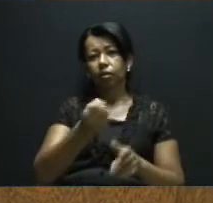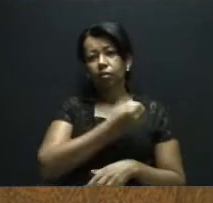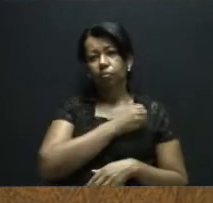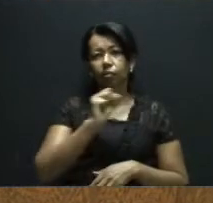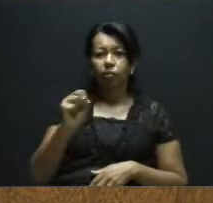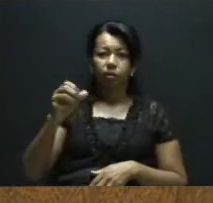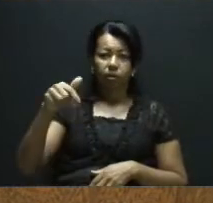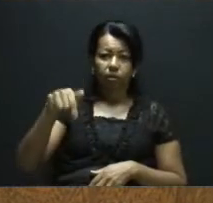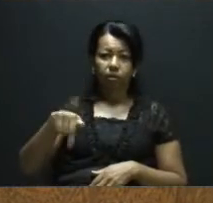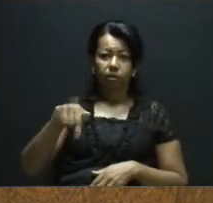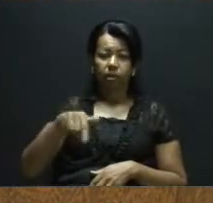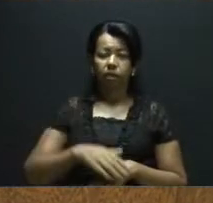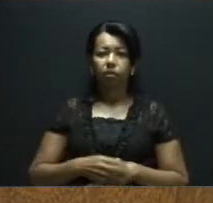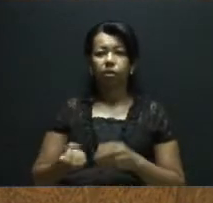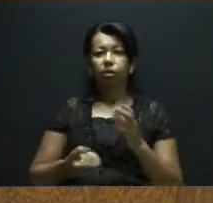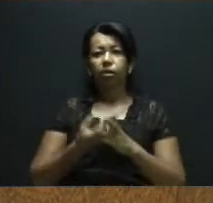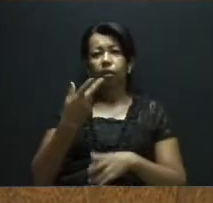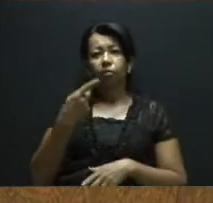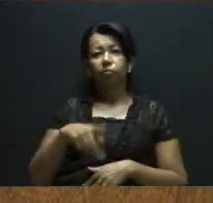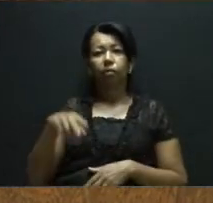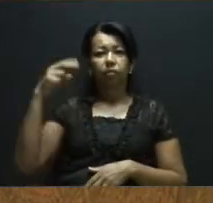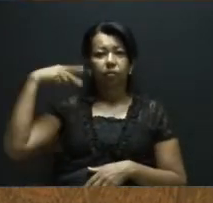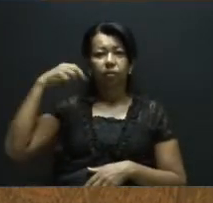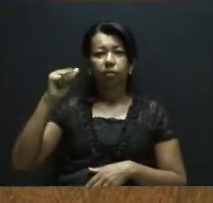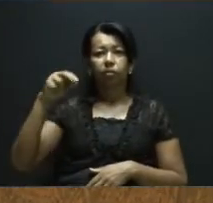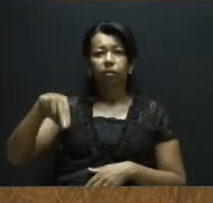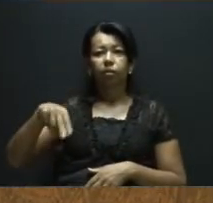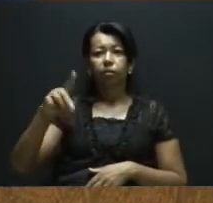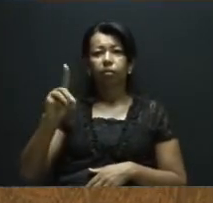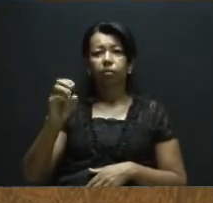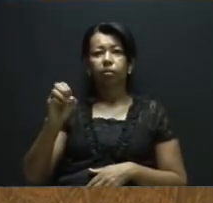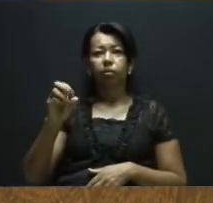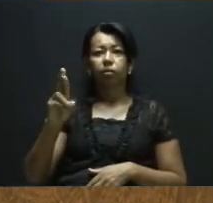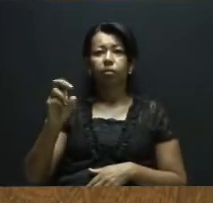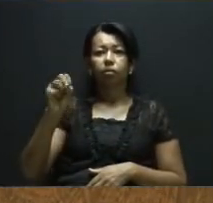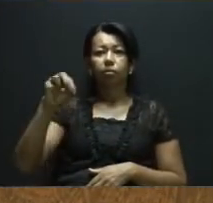2018 autoria anderson della andado